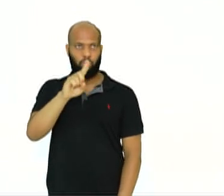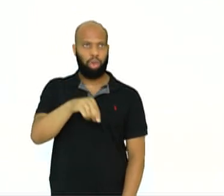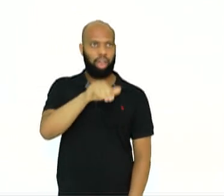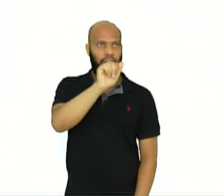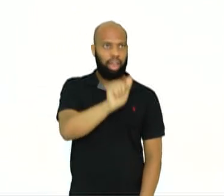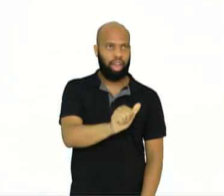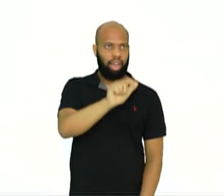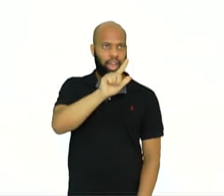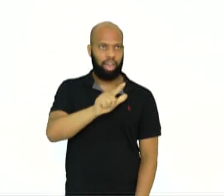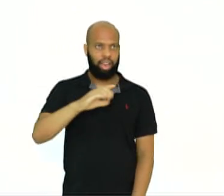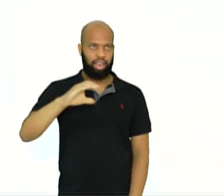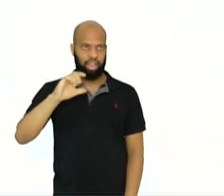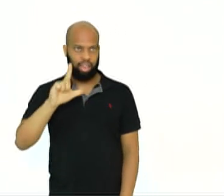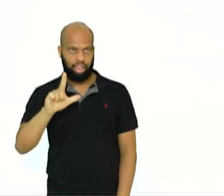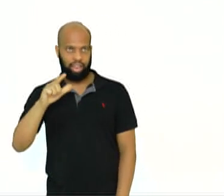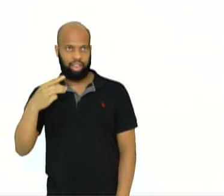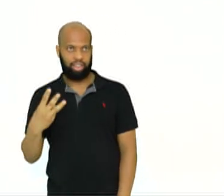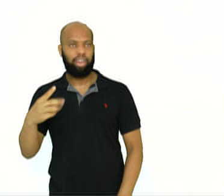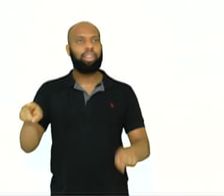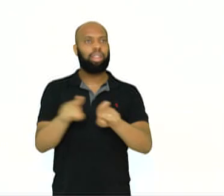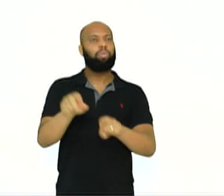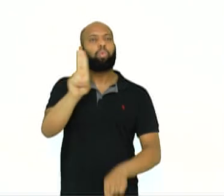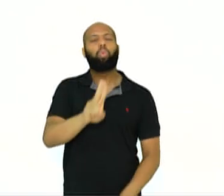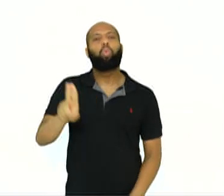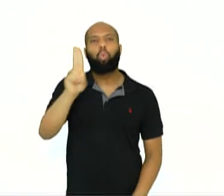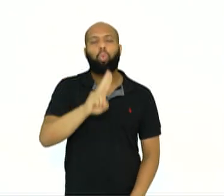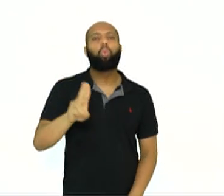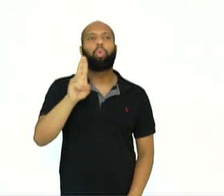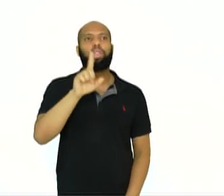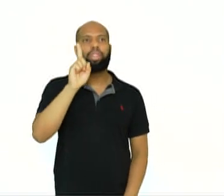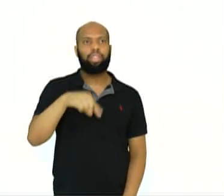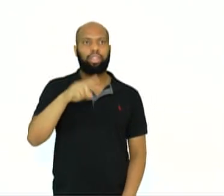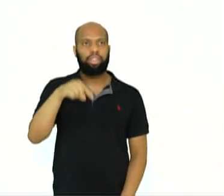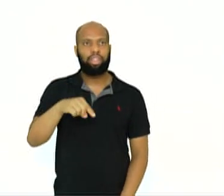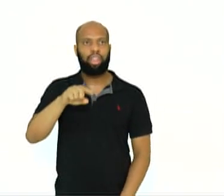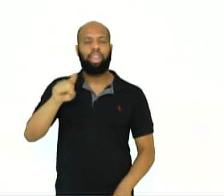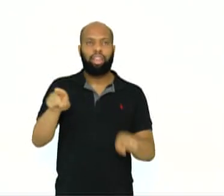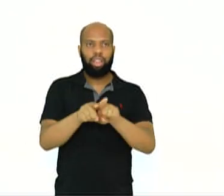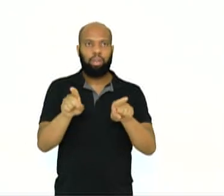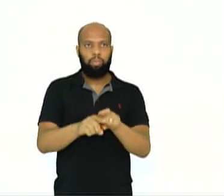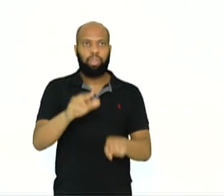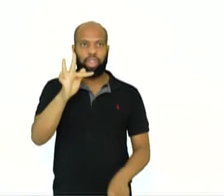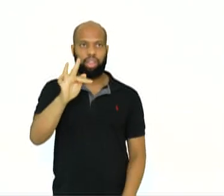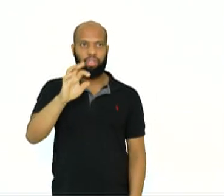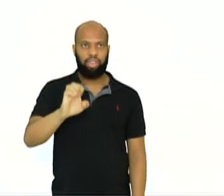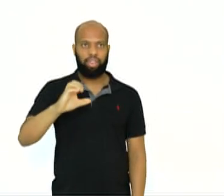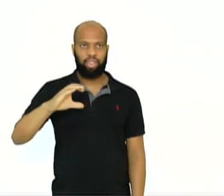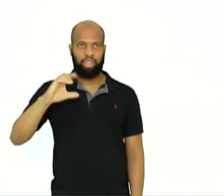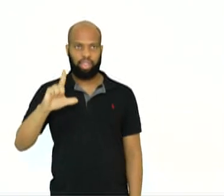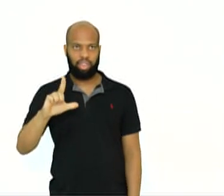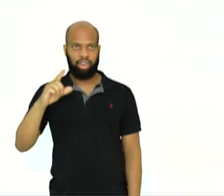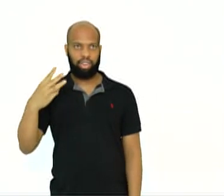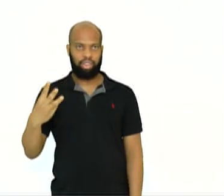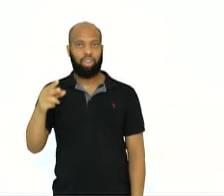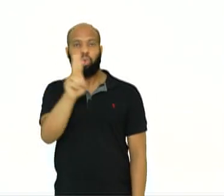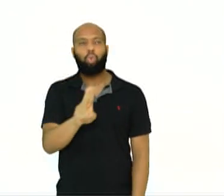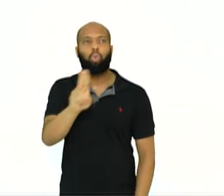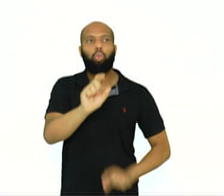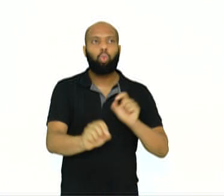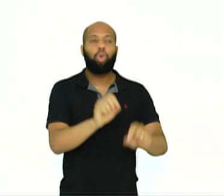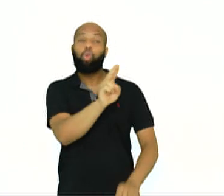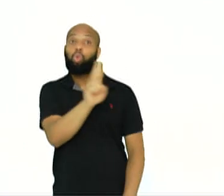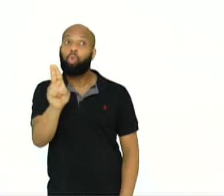ferro é utilizado o cloreto de ferro 3 como catalisador. Indique o nome do